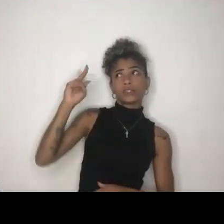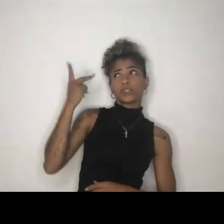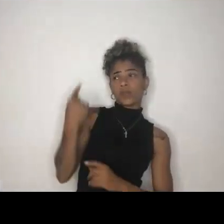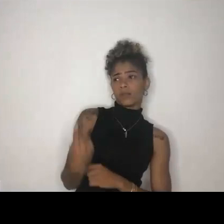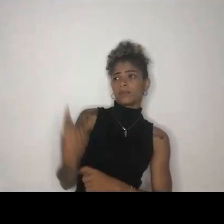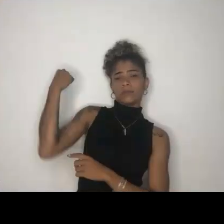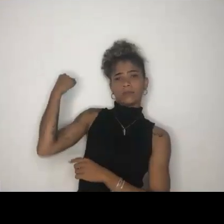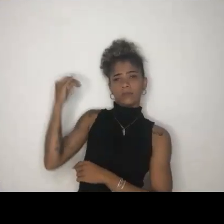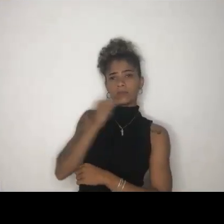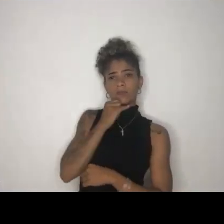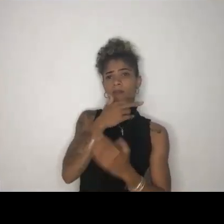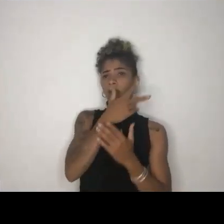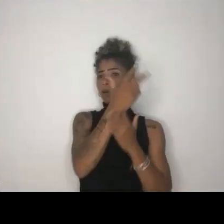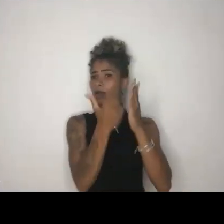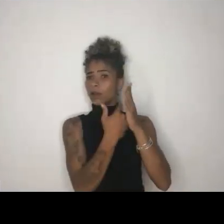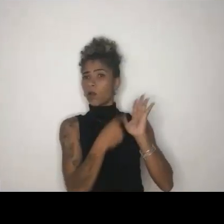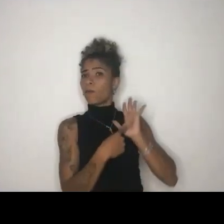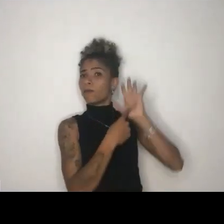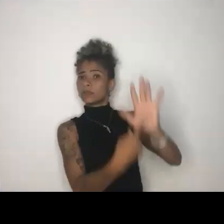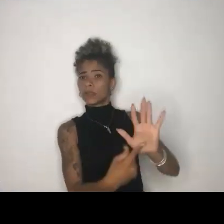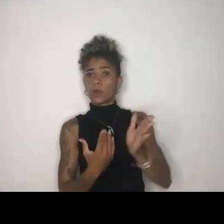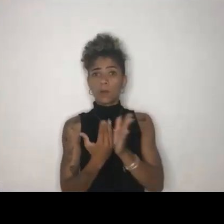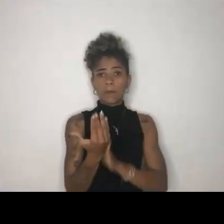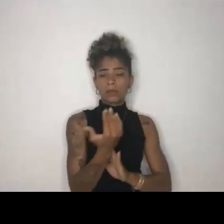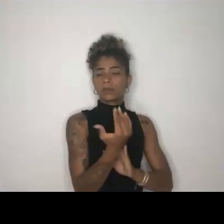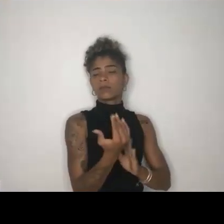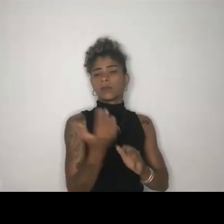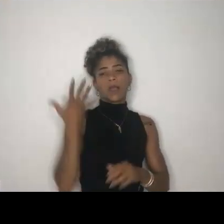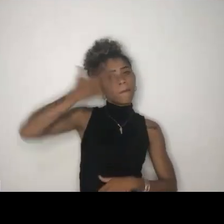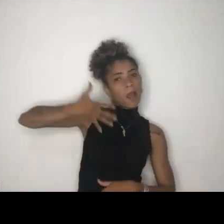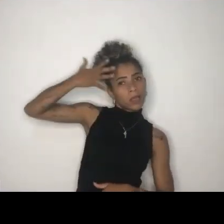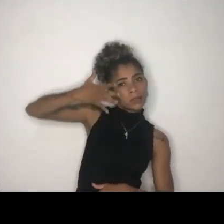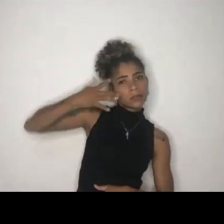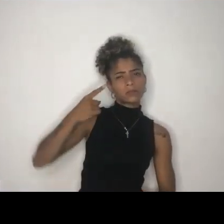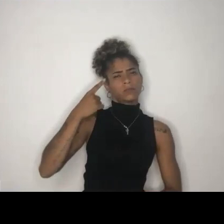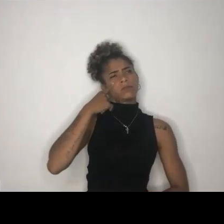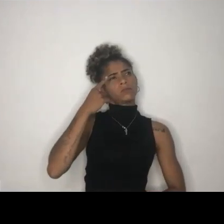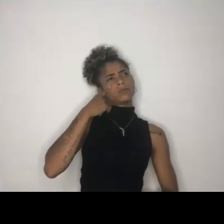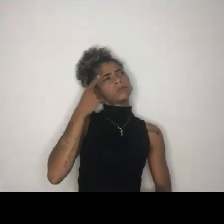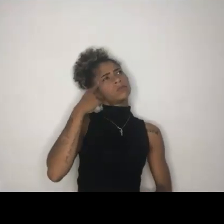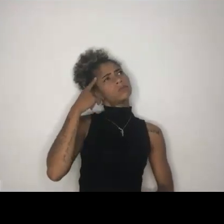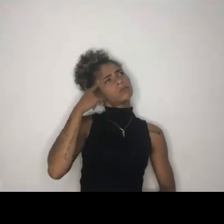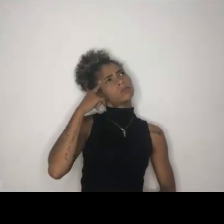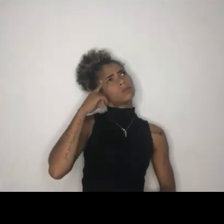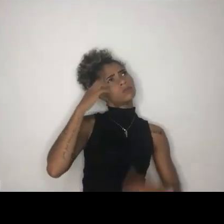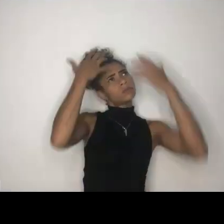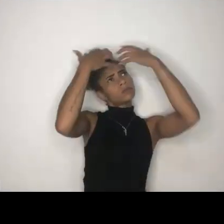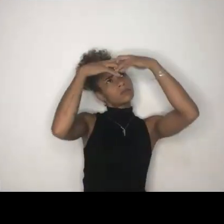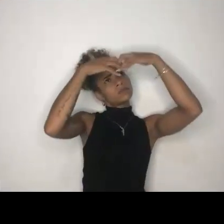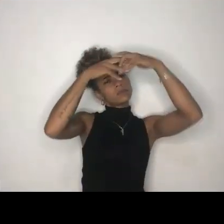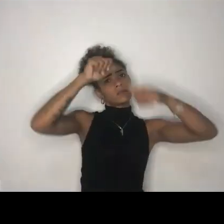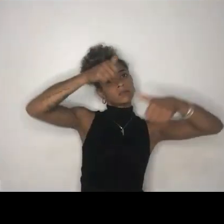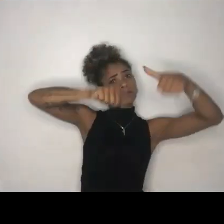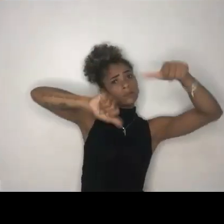hieróglifo que eu mostrei no início da palestra E aí eu comecei a levar para motor uma análise dessa jornada